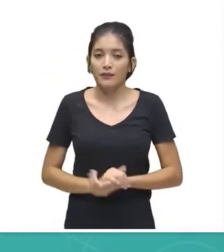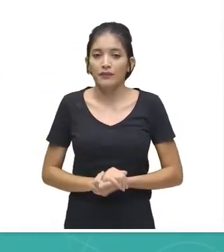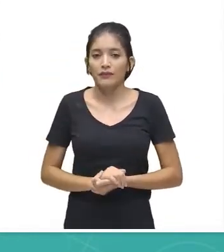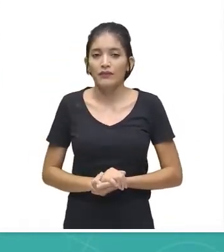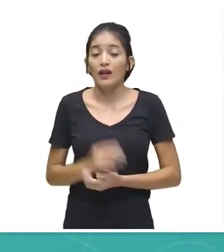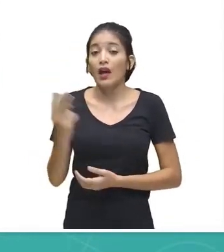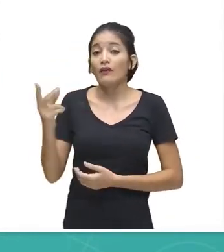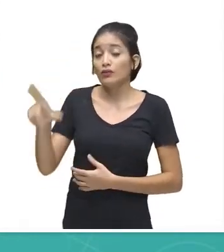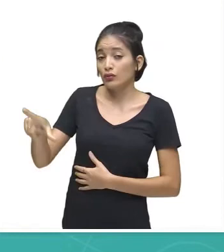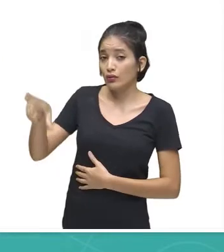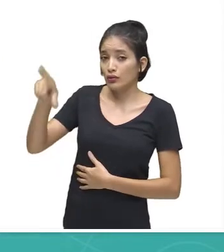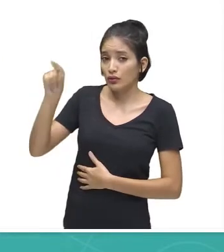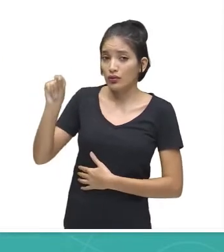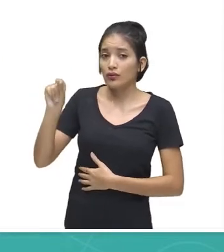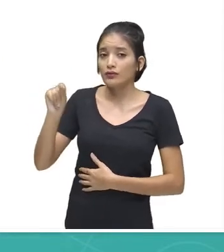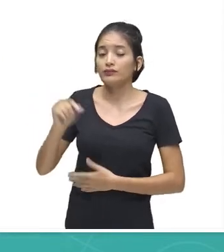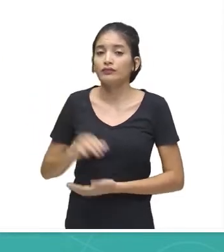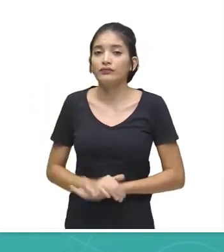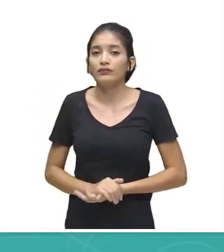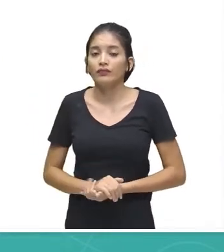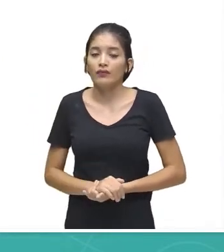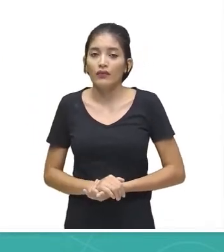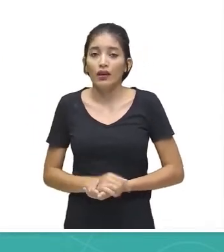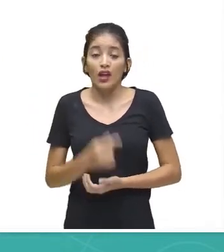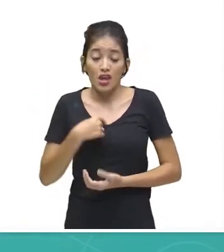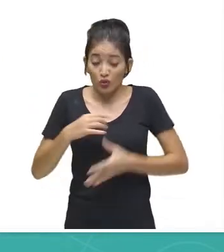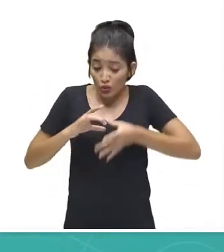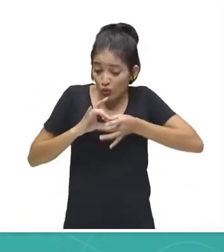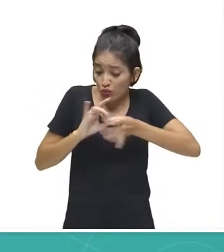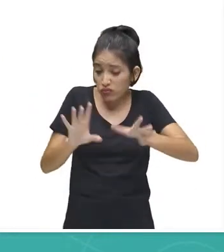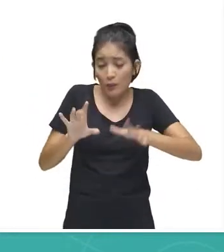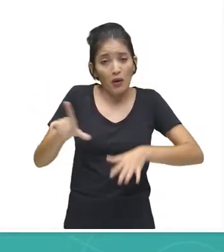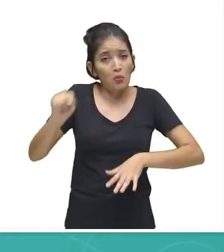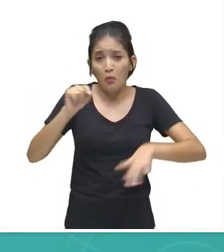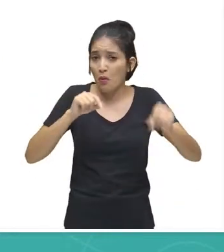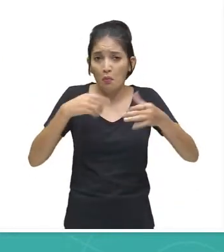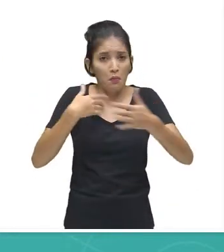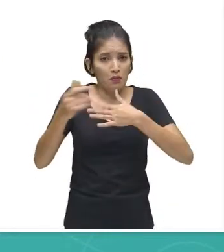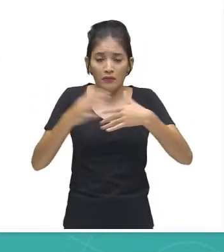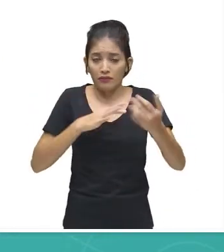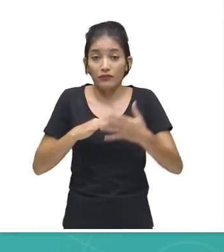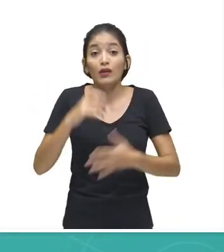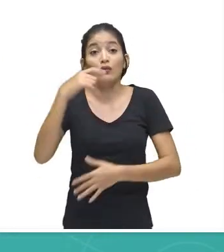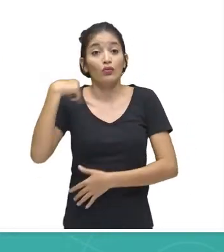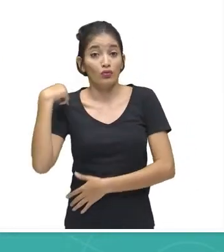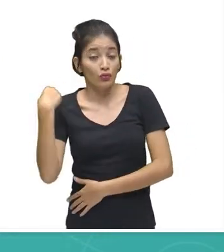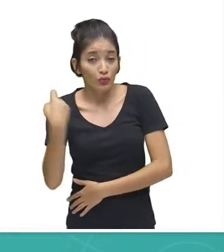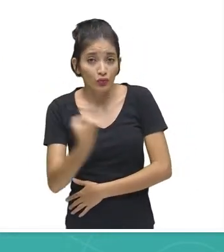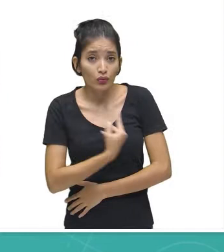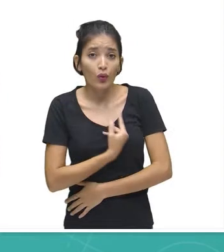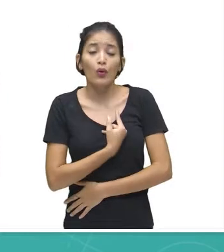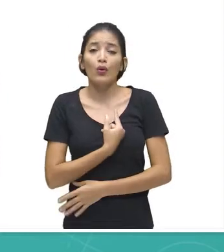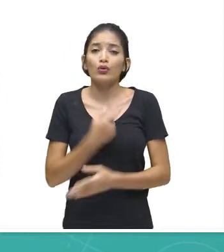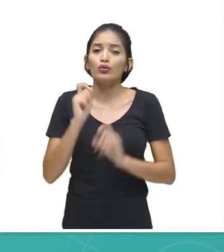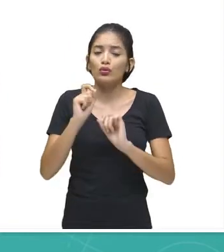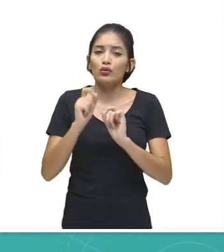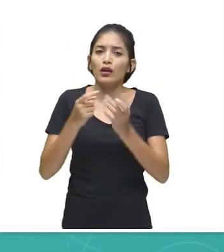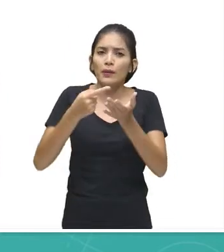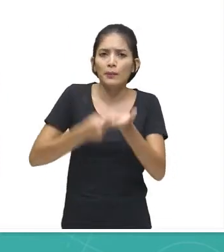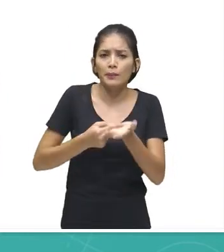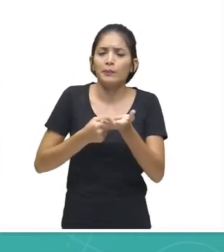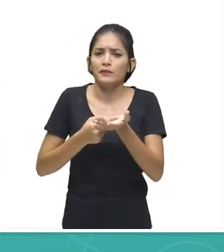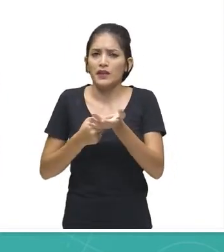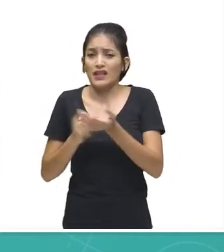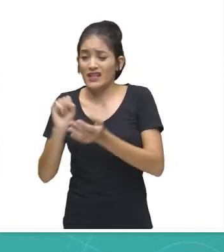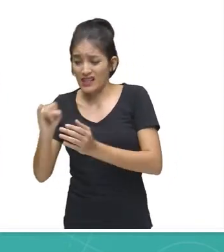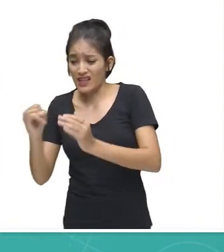escolha. O livre-arbítrio. Vamos lá. Cabe a nós o compromisso de questionar se uma